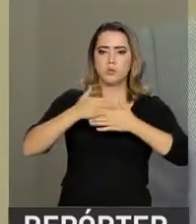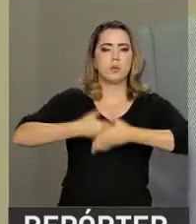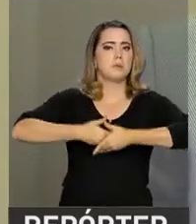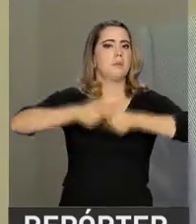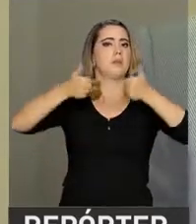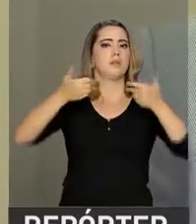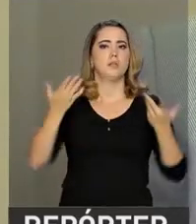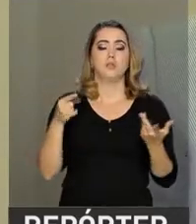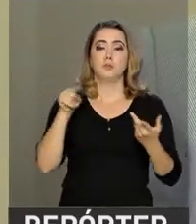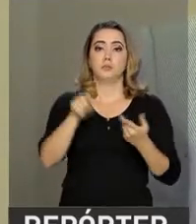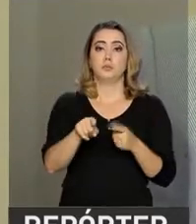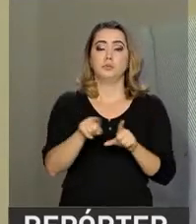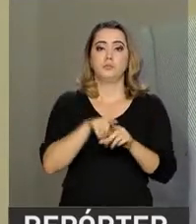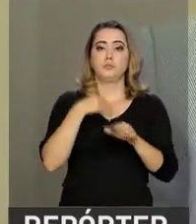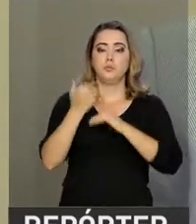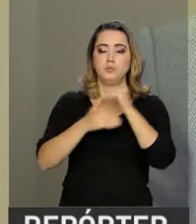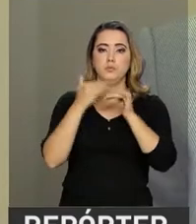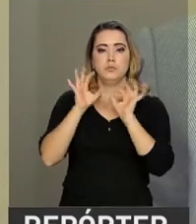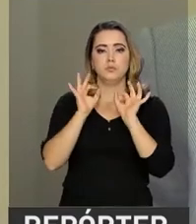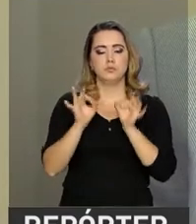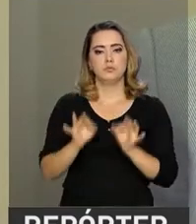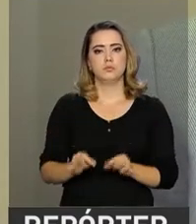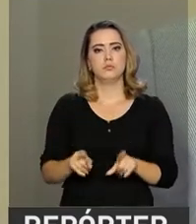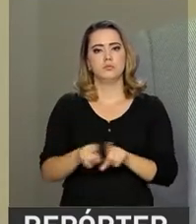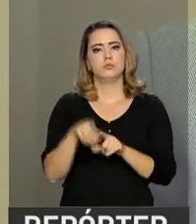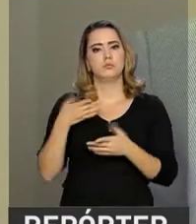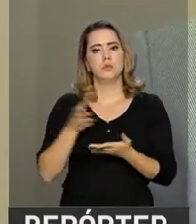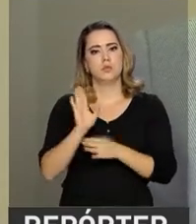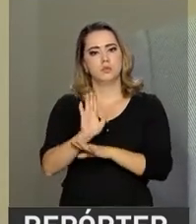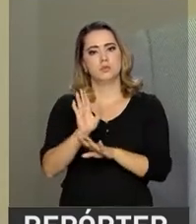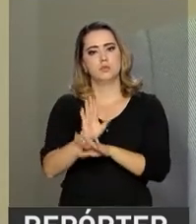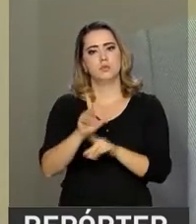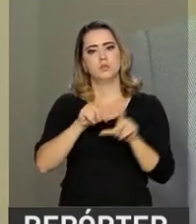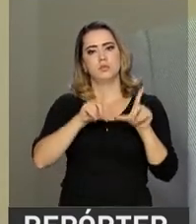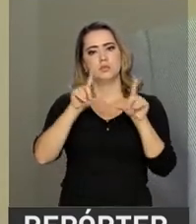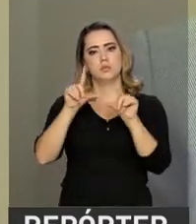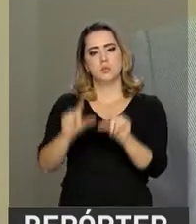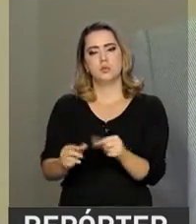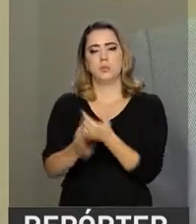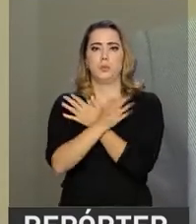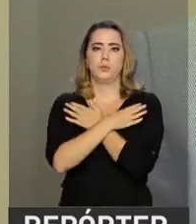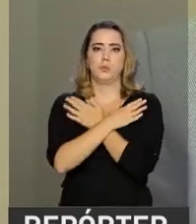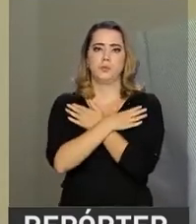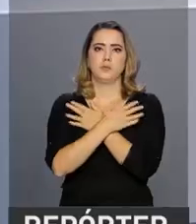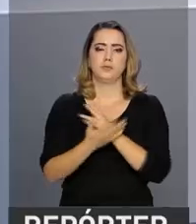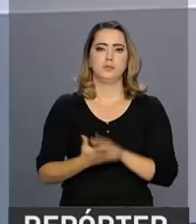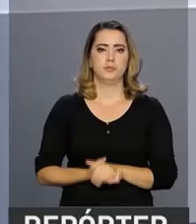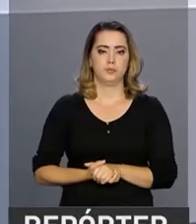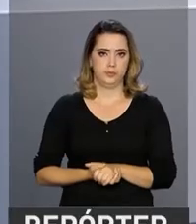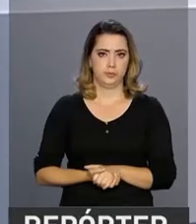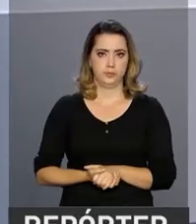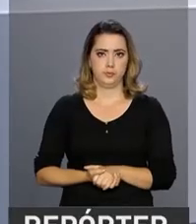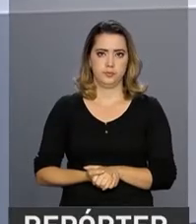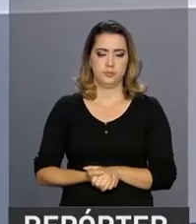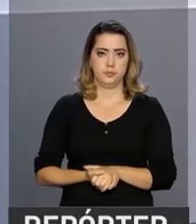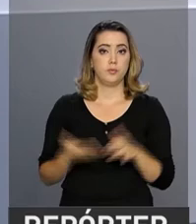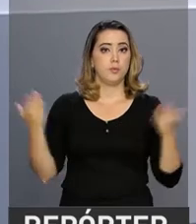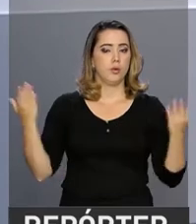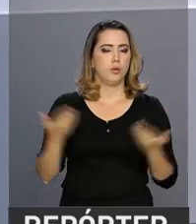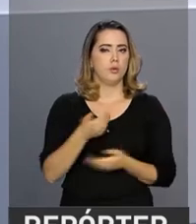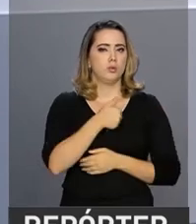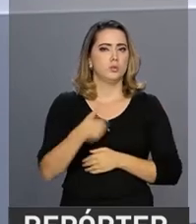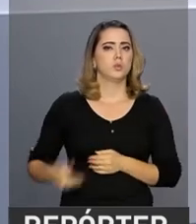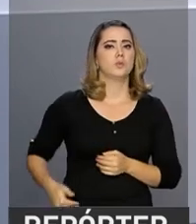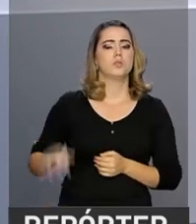né? E aumenta consideravelmente aí essa contribuição para reduzir a taxa de desemprego, né? Hoje, o